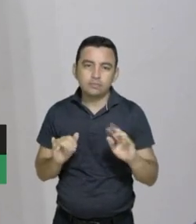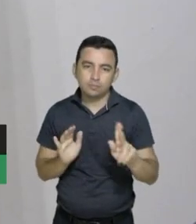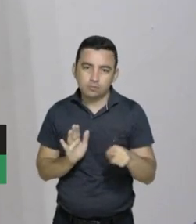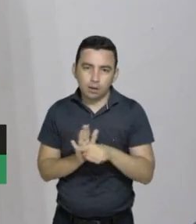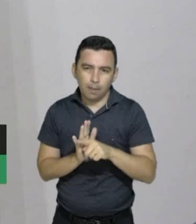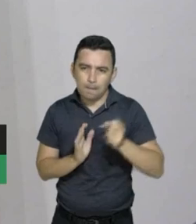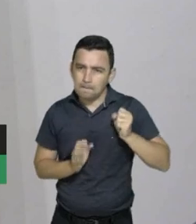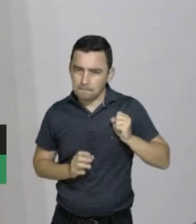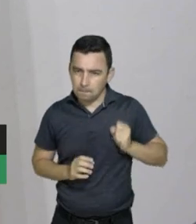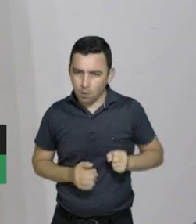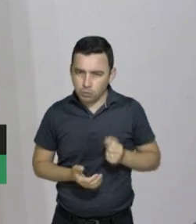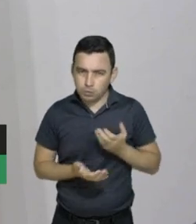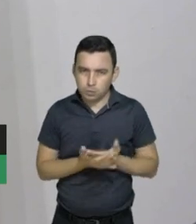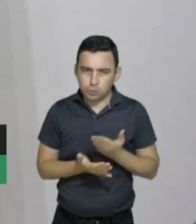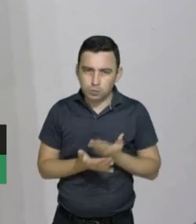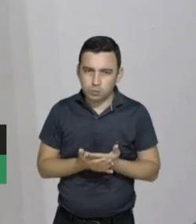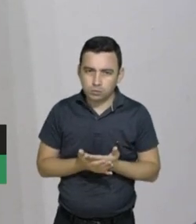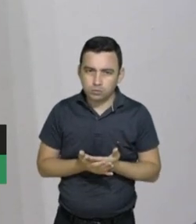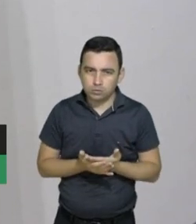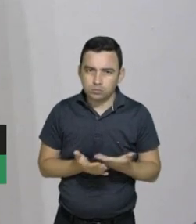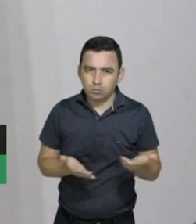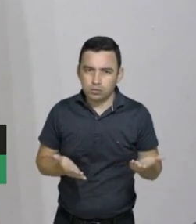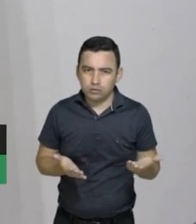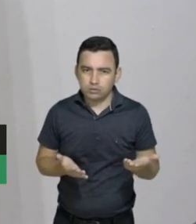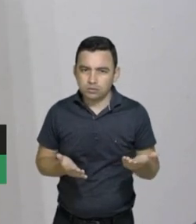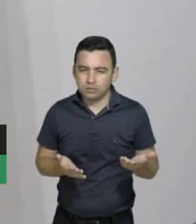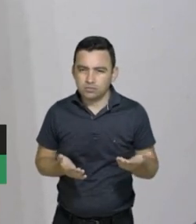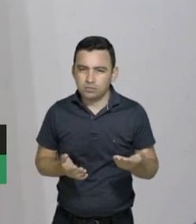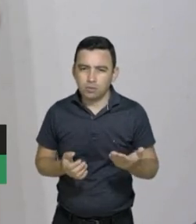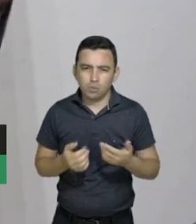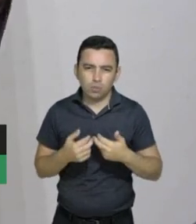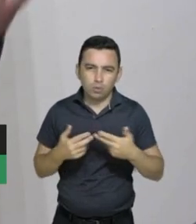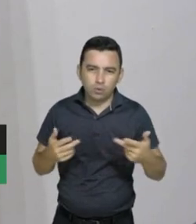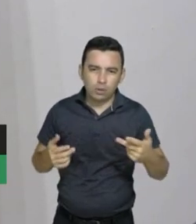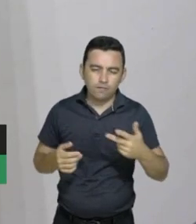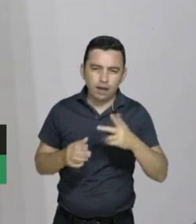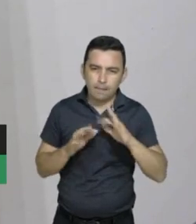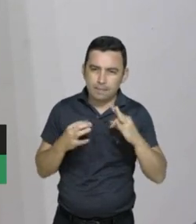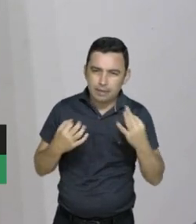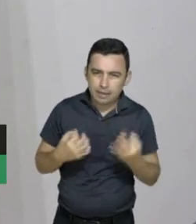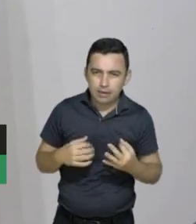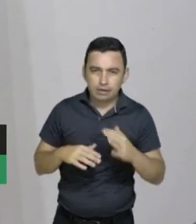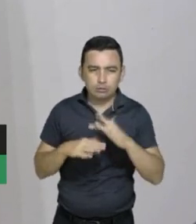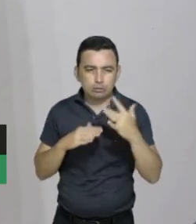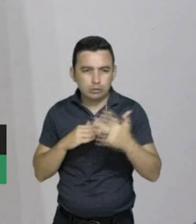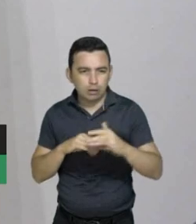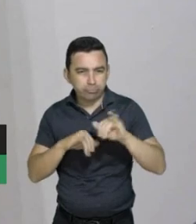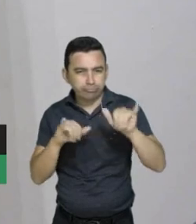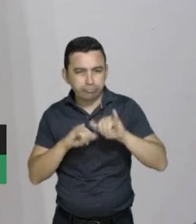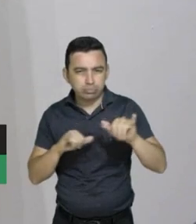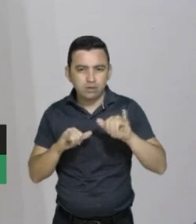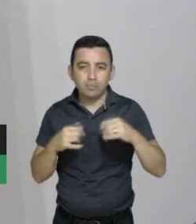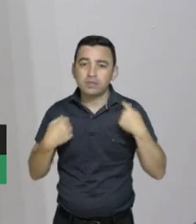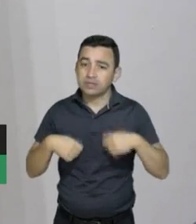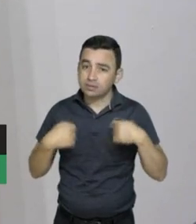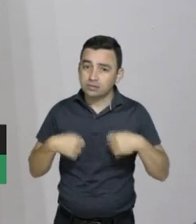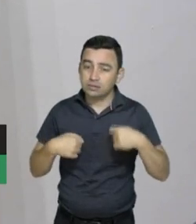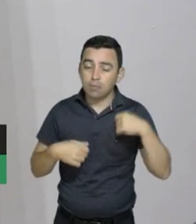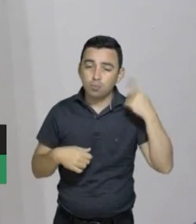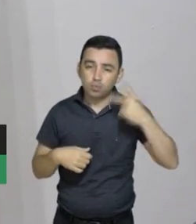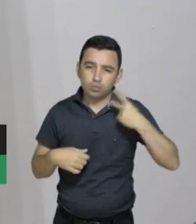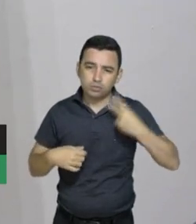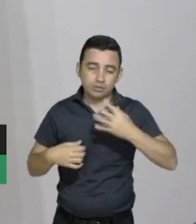bolsas de estudantes teve deputados que foram para as redes sociais largaram informação é preciso fazer política séria